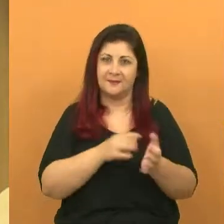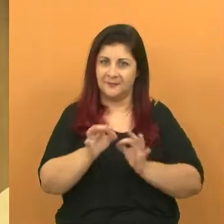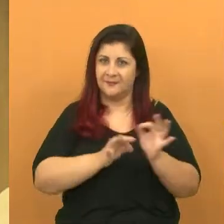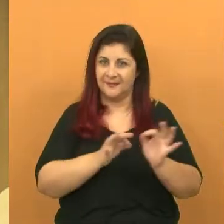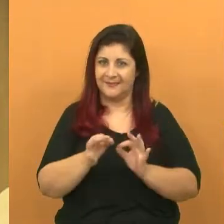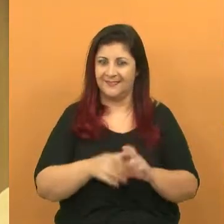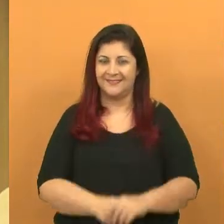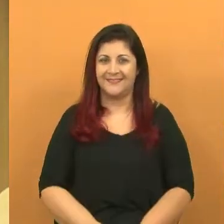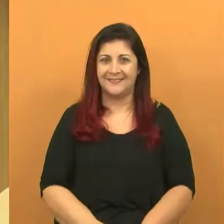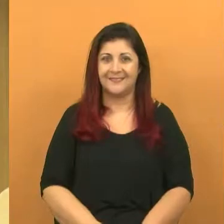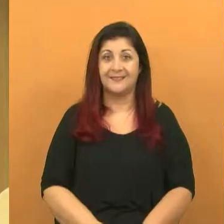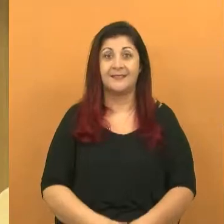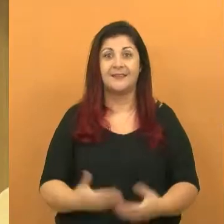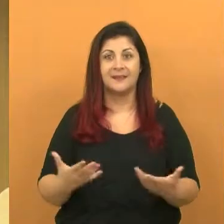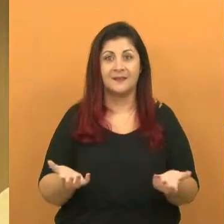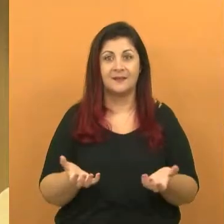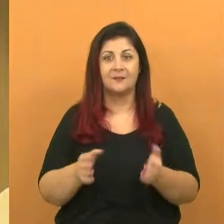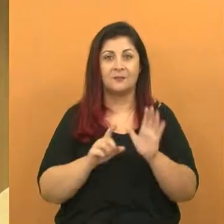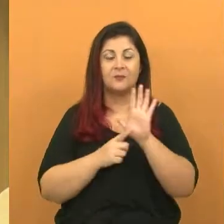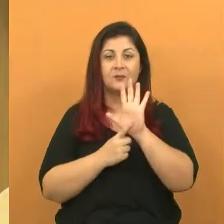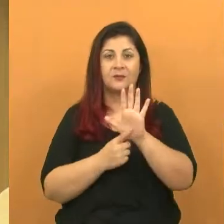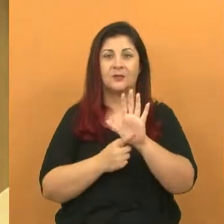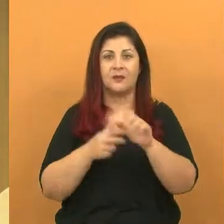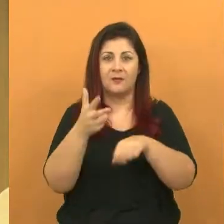de solicitar que apresente o vídeo.